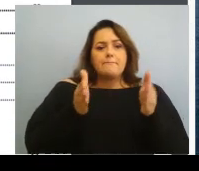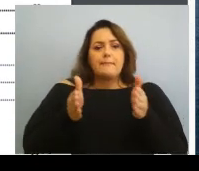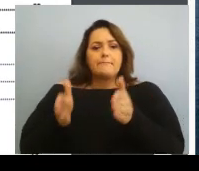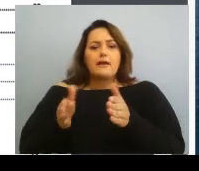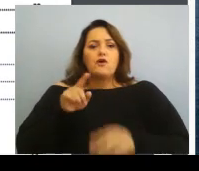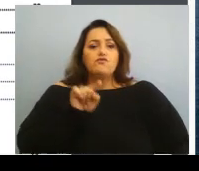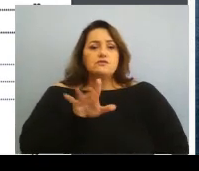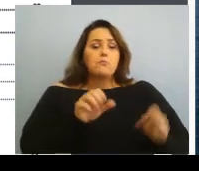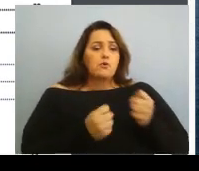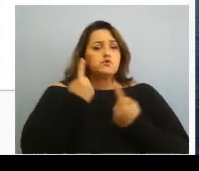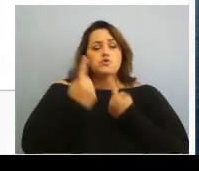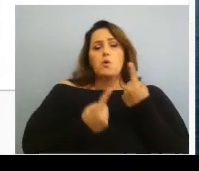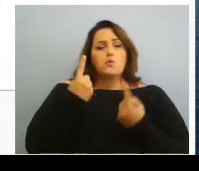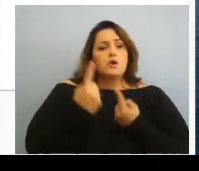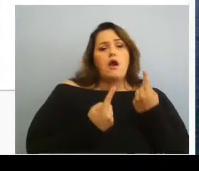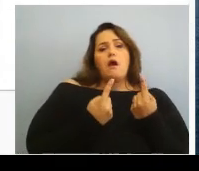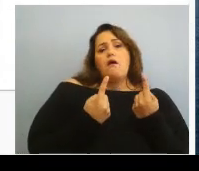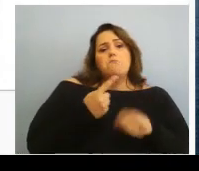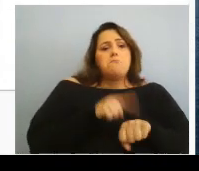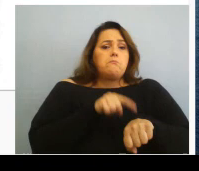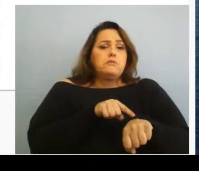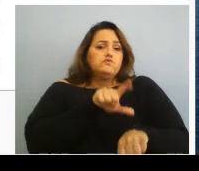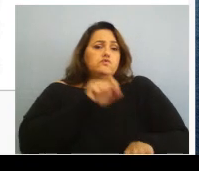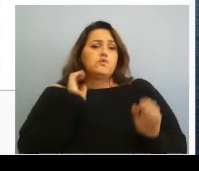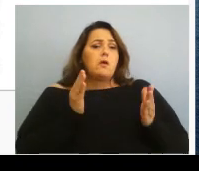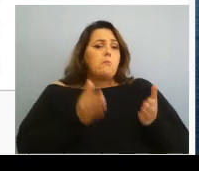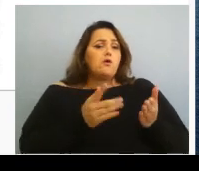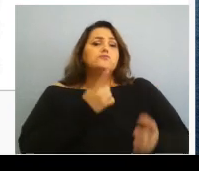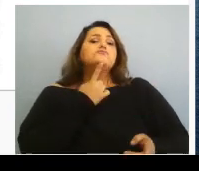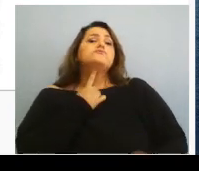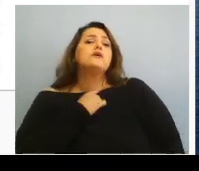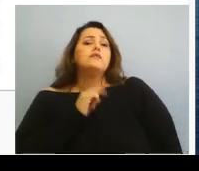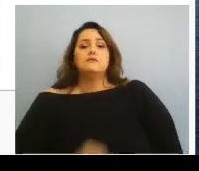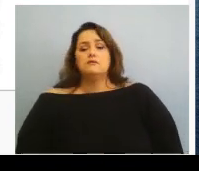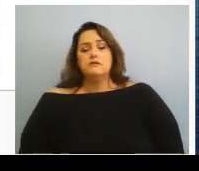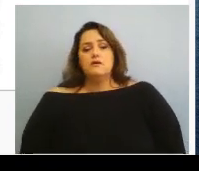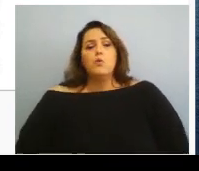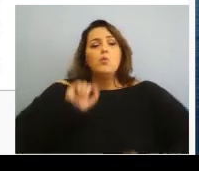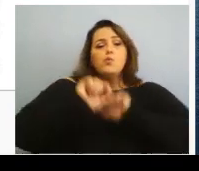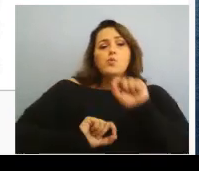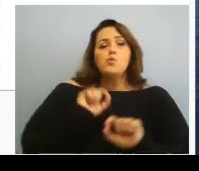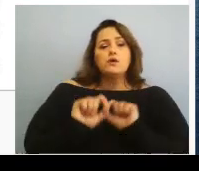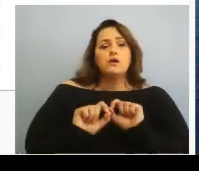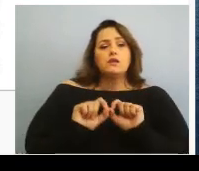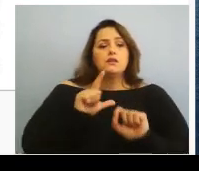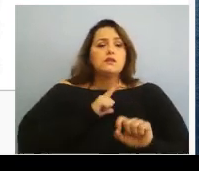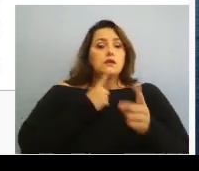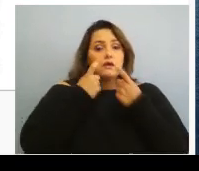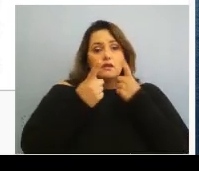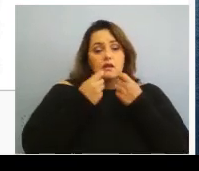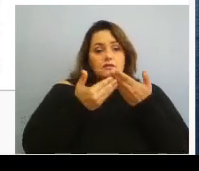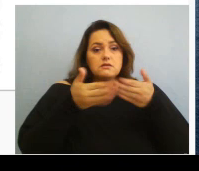momento, entrar no módulo da sua preferência, o que você tem interesse, e clicar e abrir o manual de